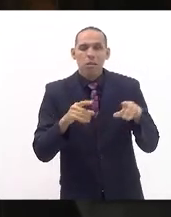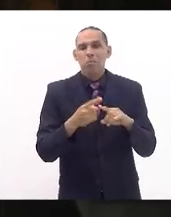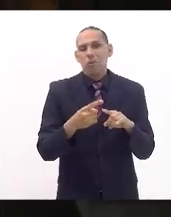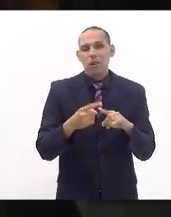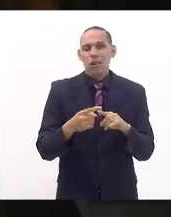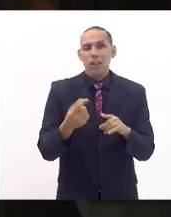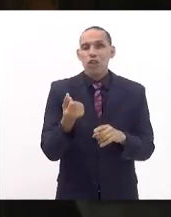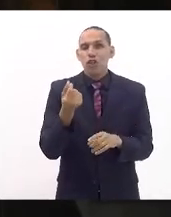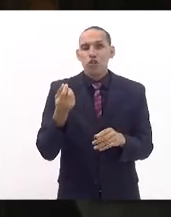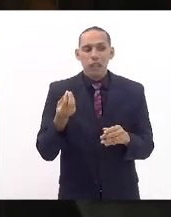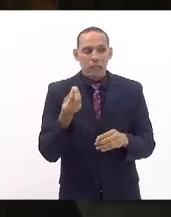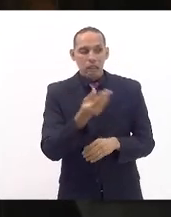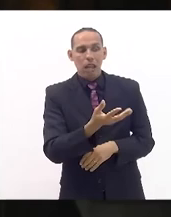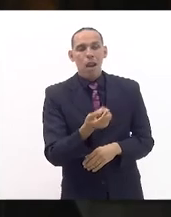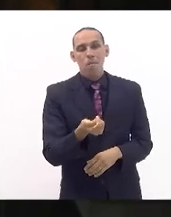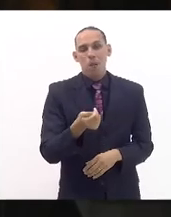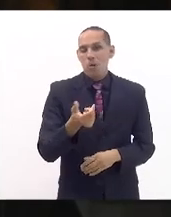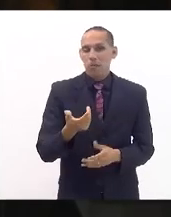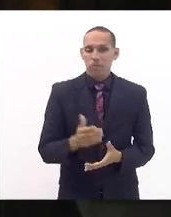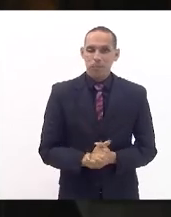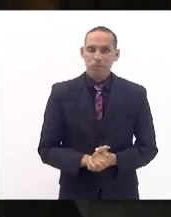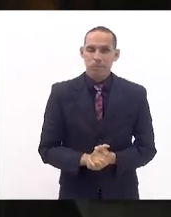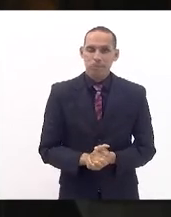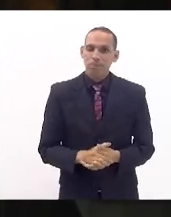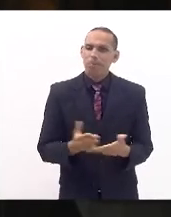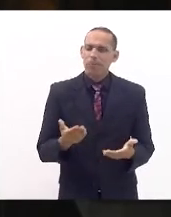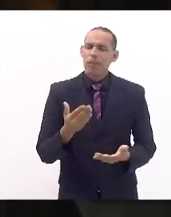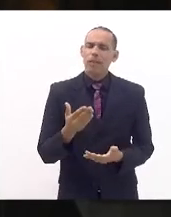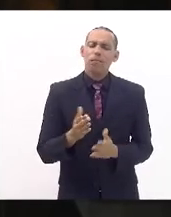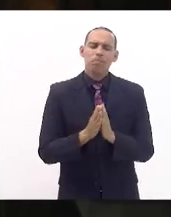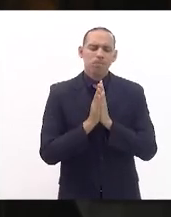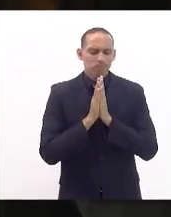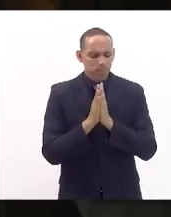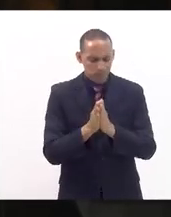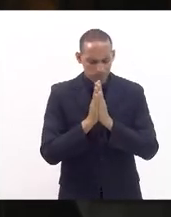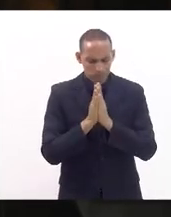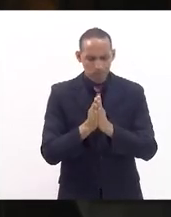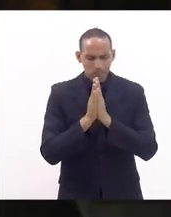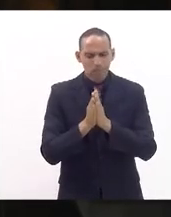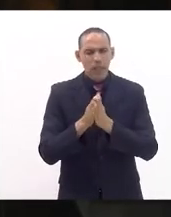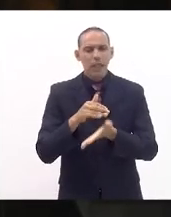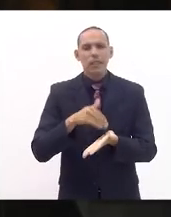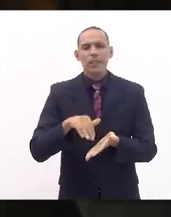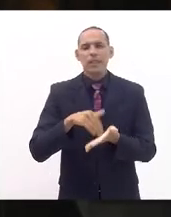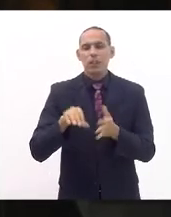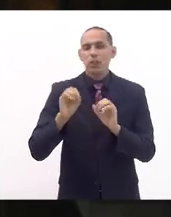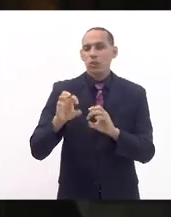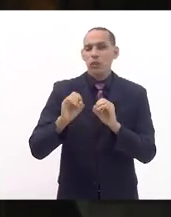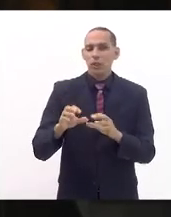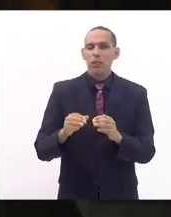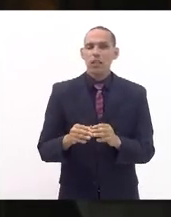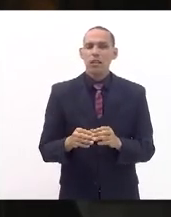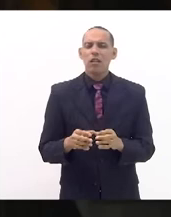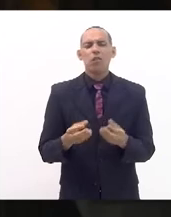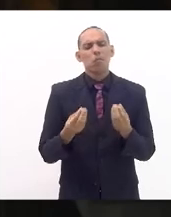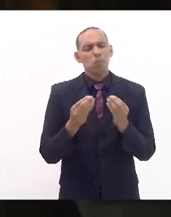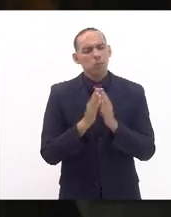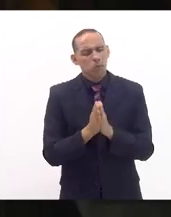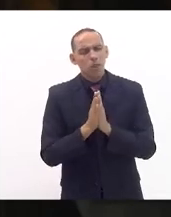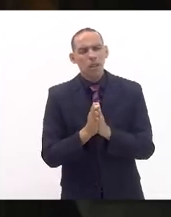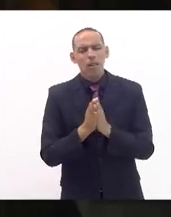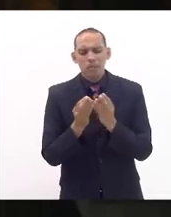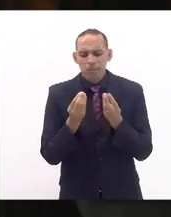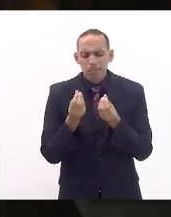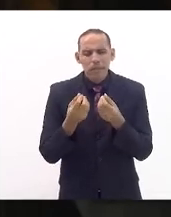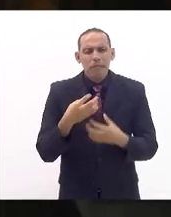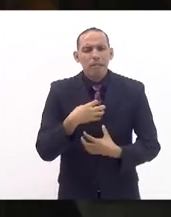do repasse. Então, o apelo que a gente faz à Secretaria de Educação é que tenha sensibilidade